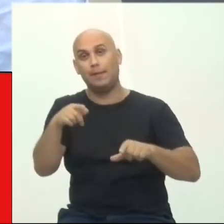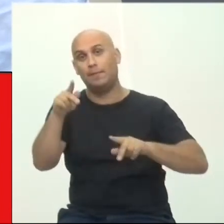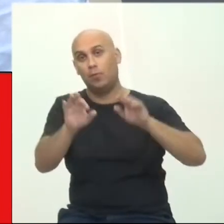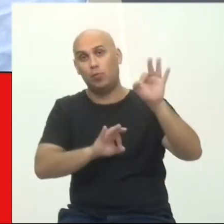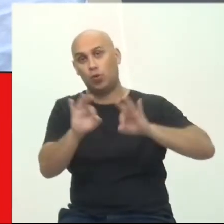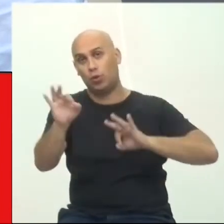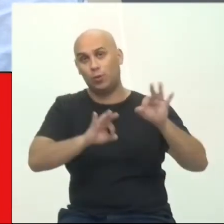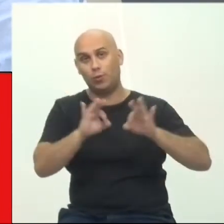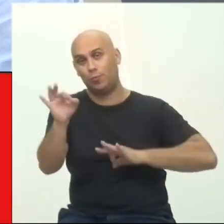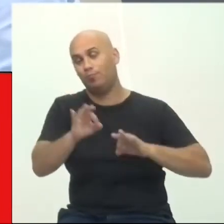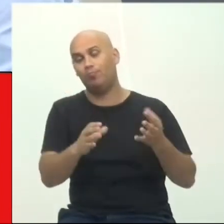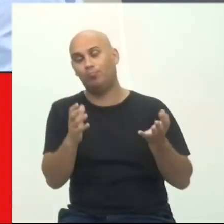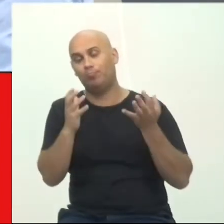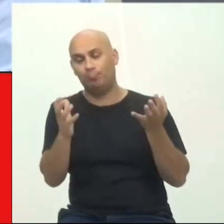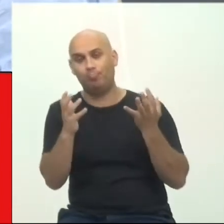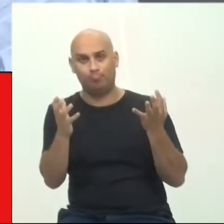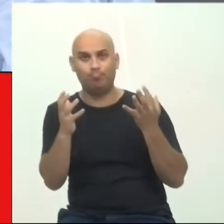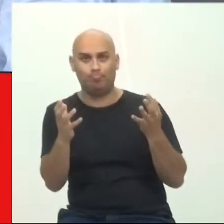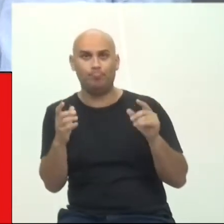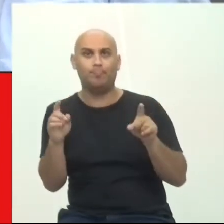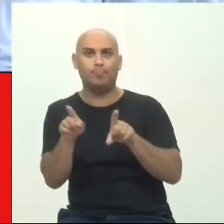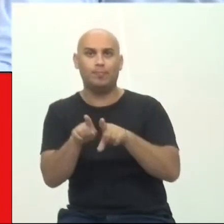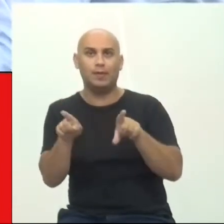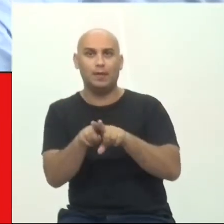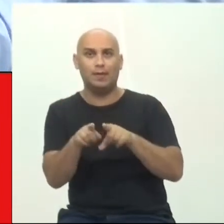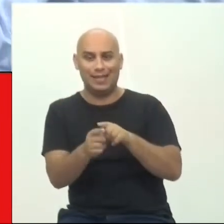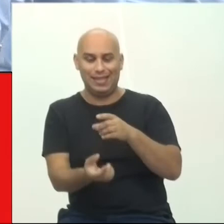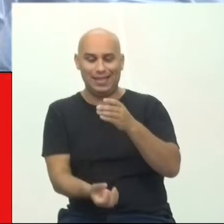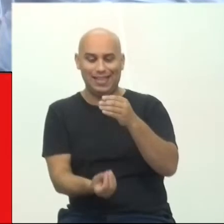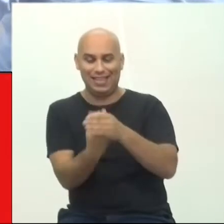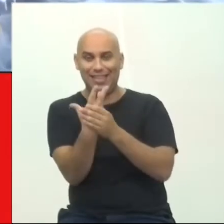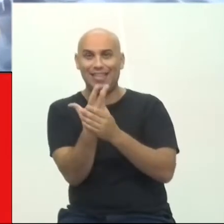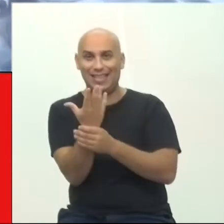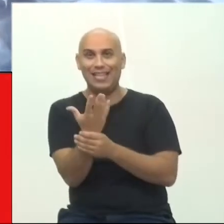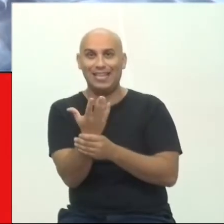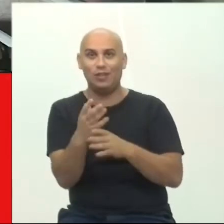né? Esperamos a execução desse projeto. Nós temos aí